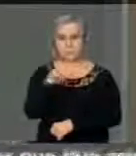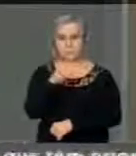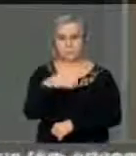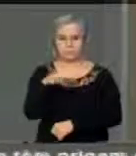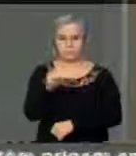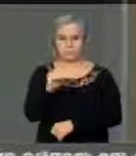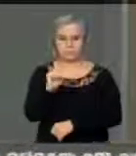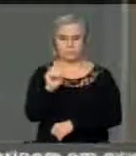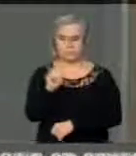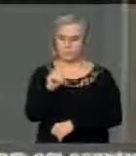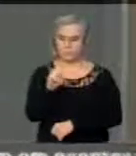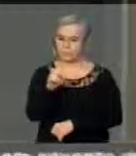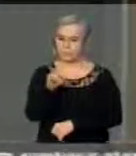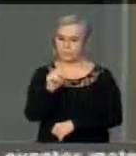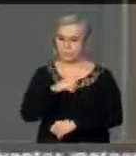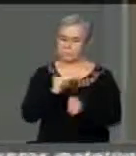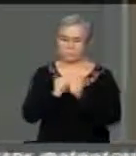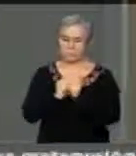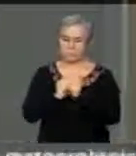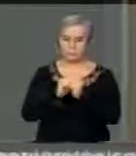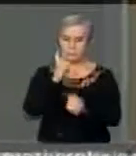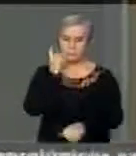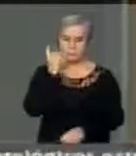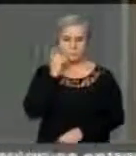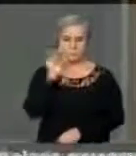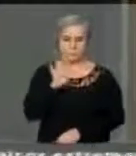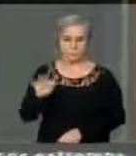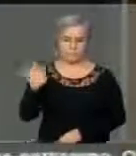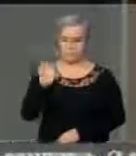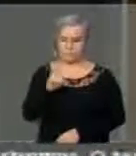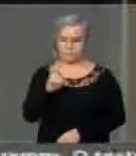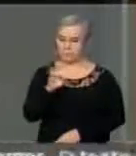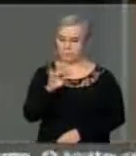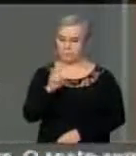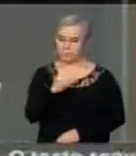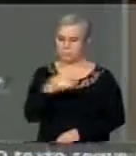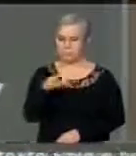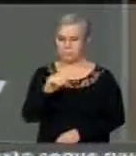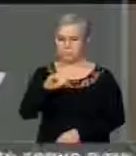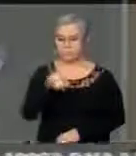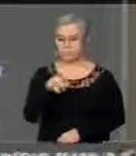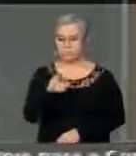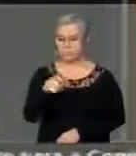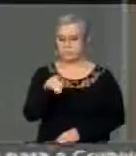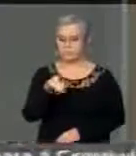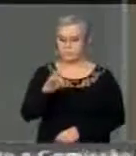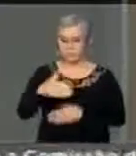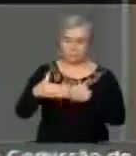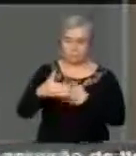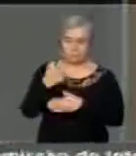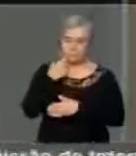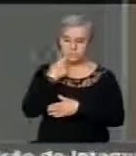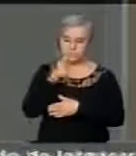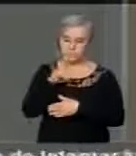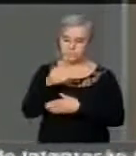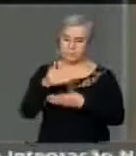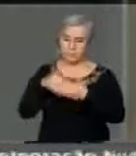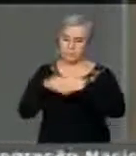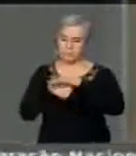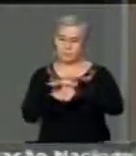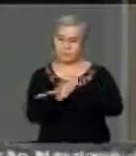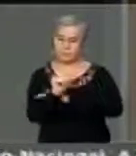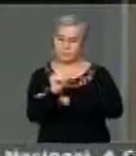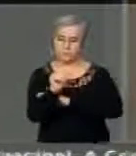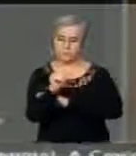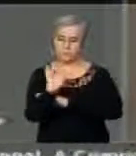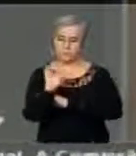como co-partícipe o deputado federal Vicentinho Júnior, ingressará agora, na sexta-feira, com o Madim, uma ação